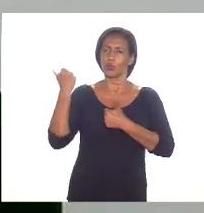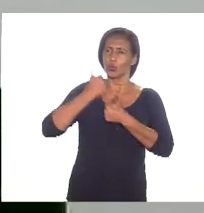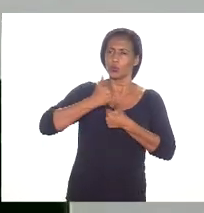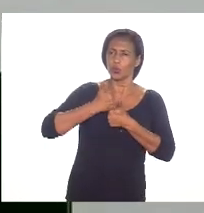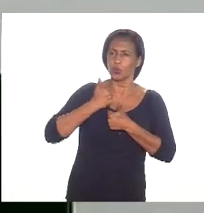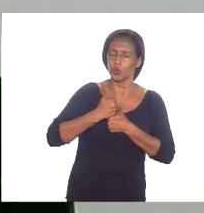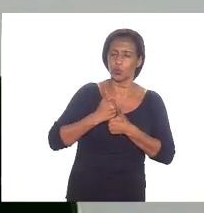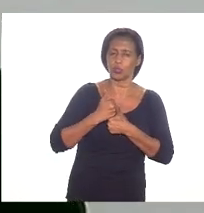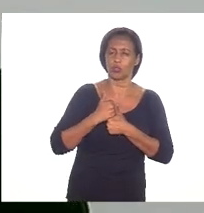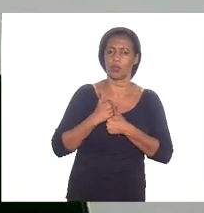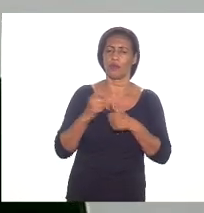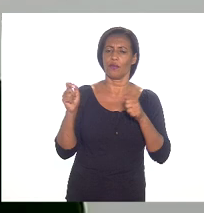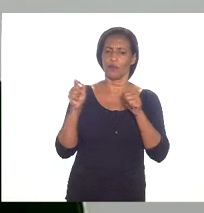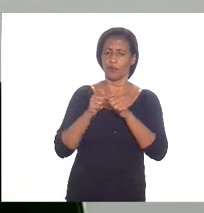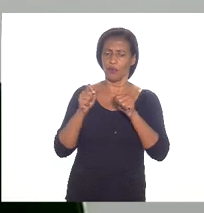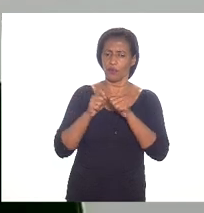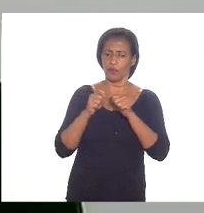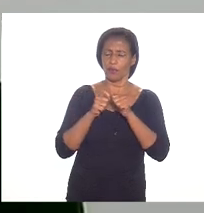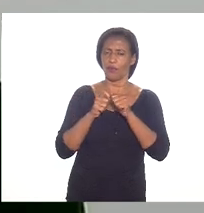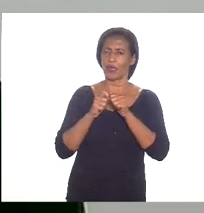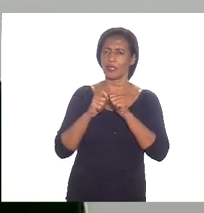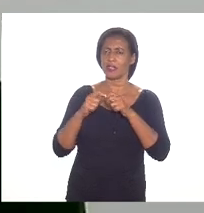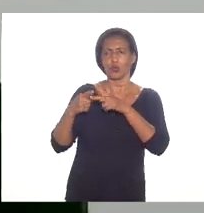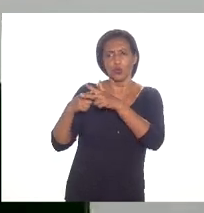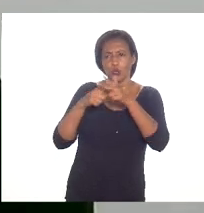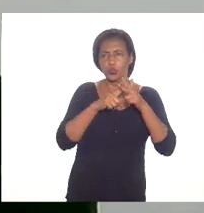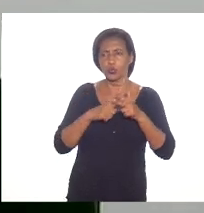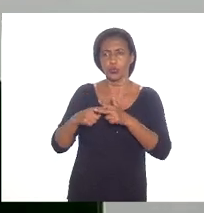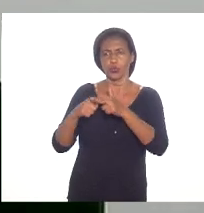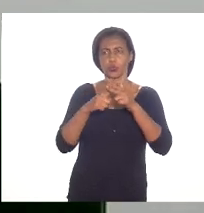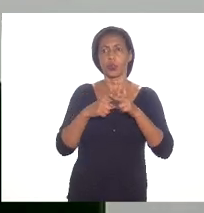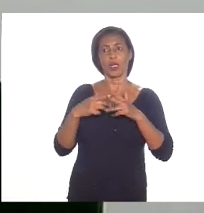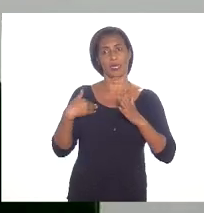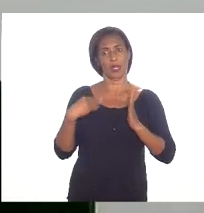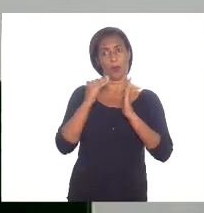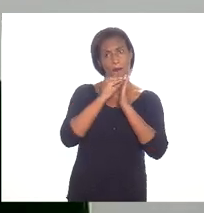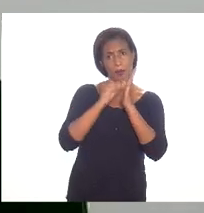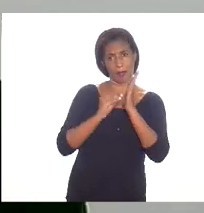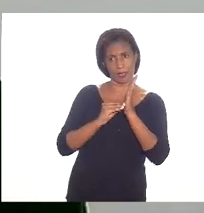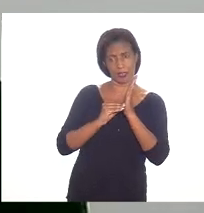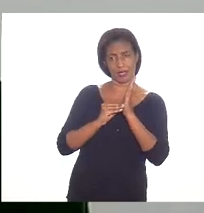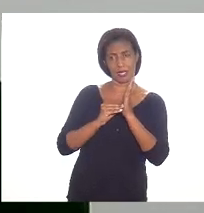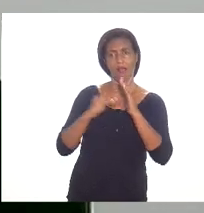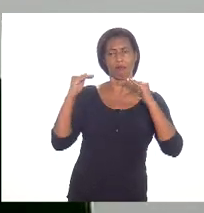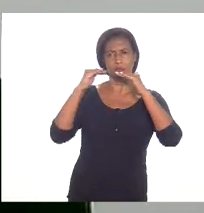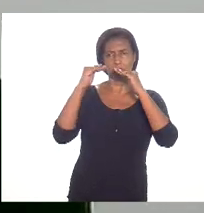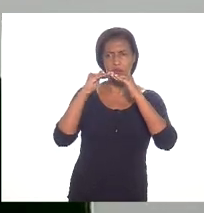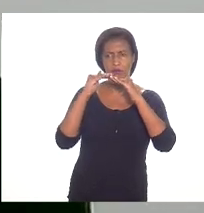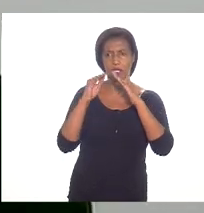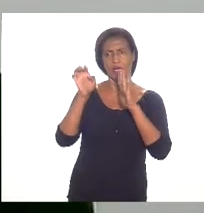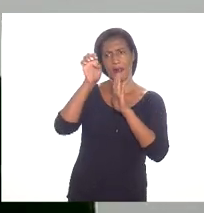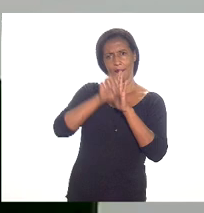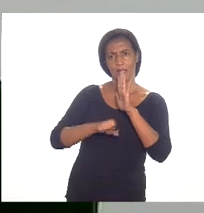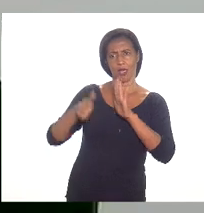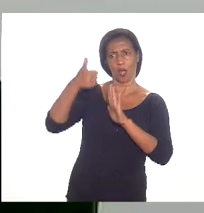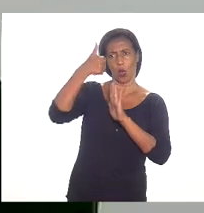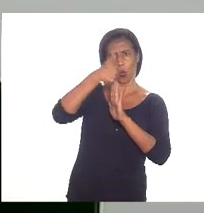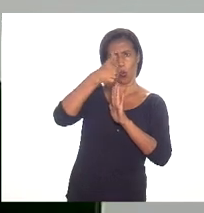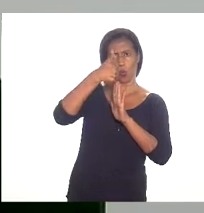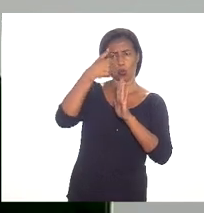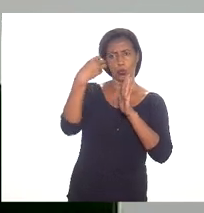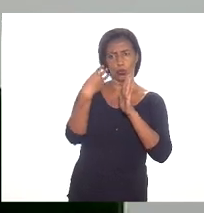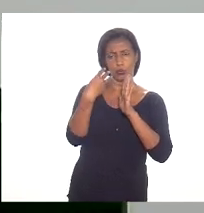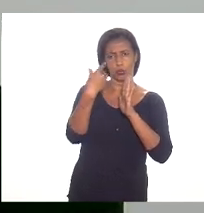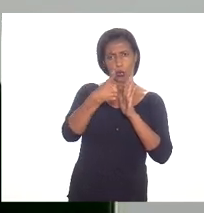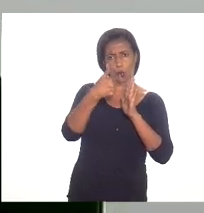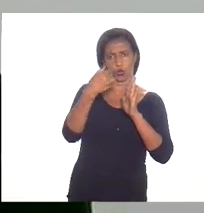fazer as acomodações. Então, meu parecer, senhor presidente, é favorável com subemendas, emendas 1, 2, 3